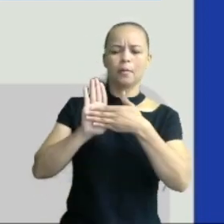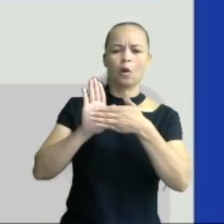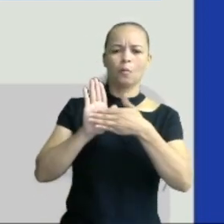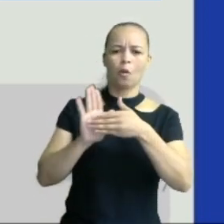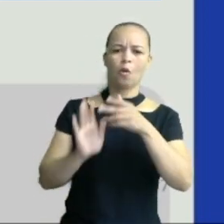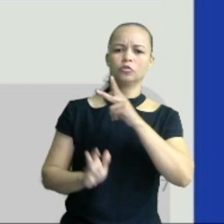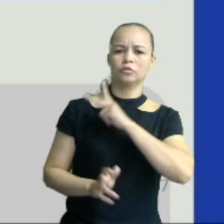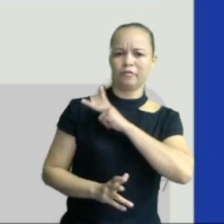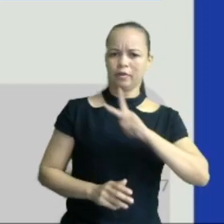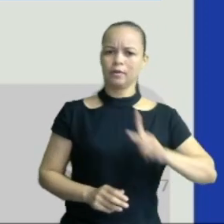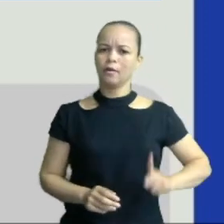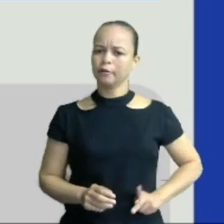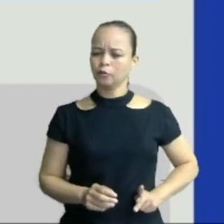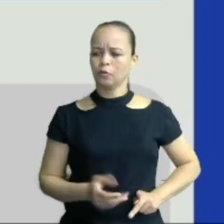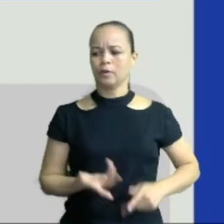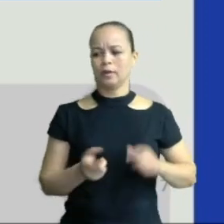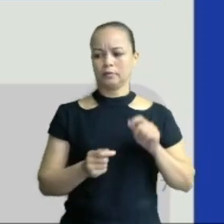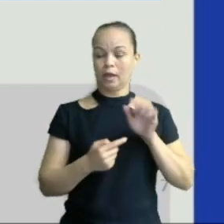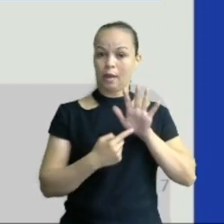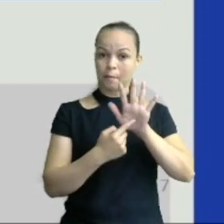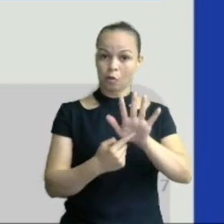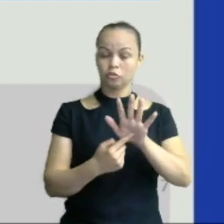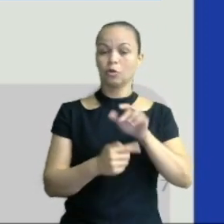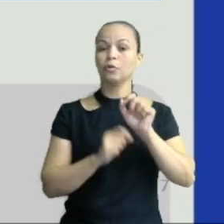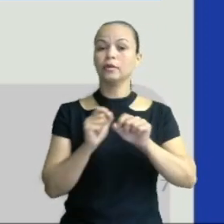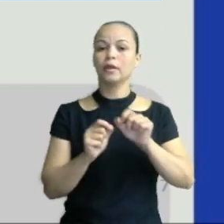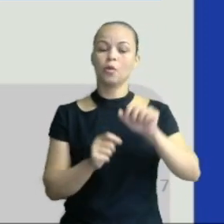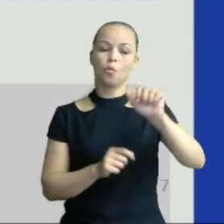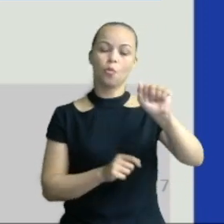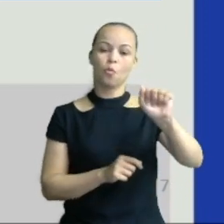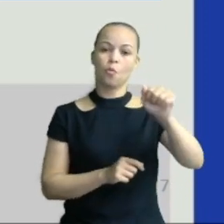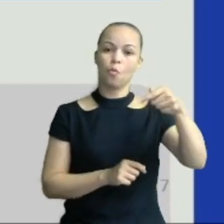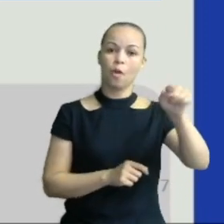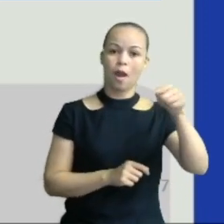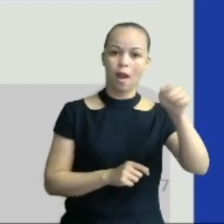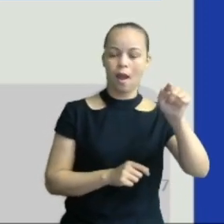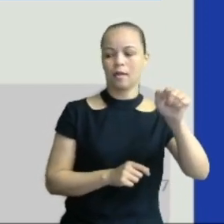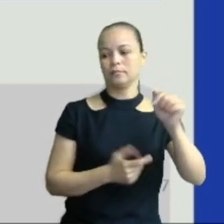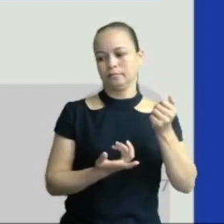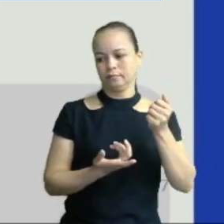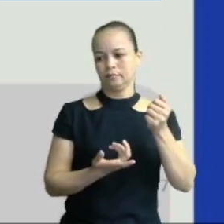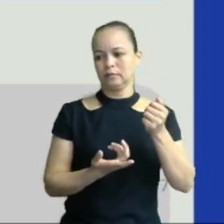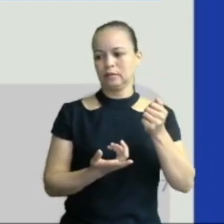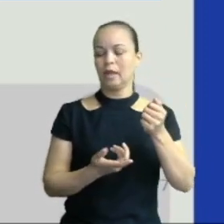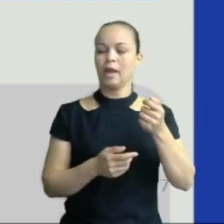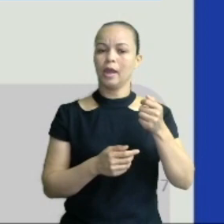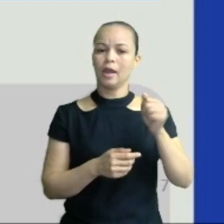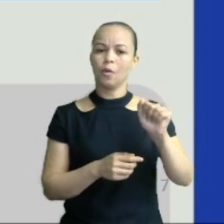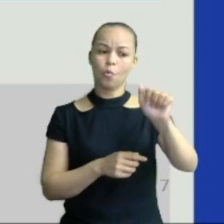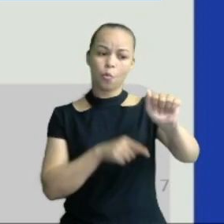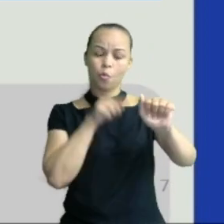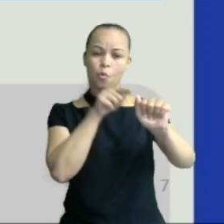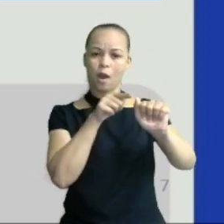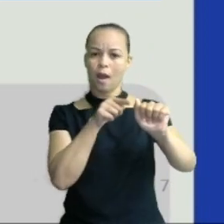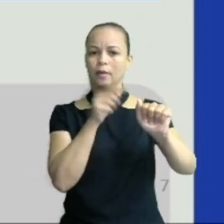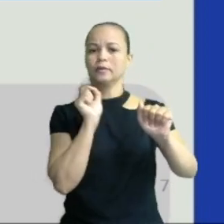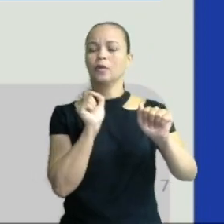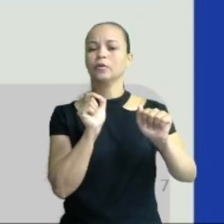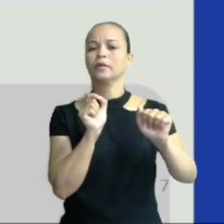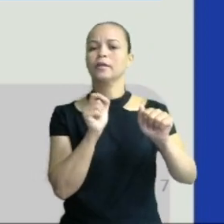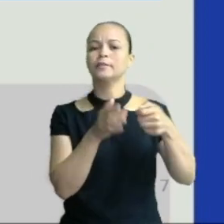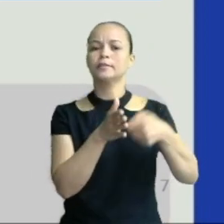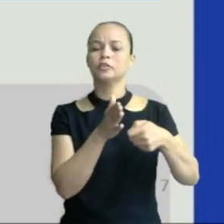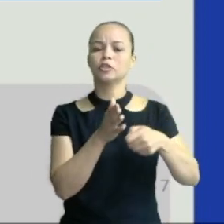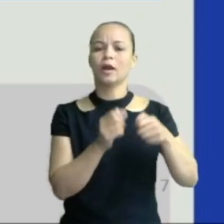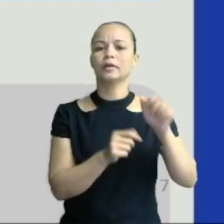E o A, que antecede o artigo, é um substantivo feminino, que também está exigindo a letra